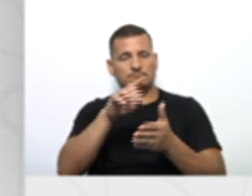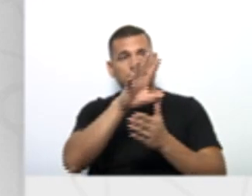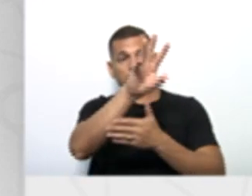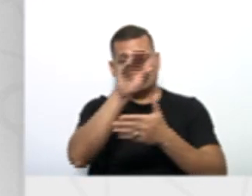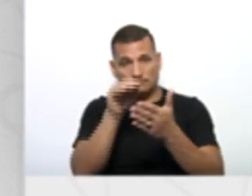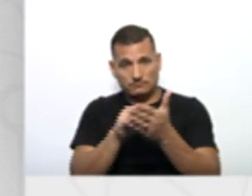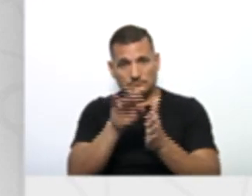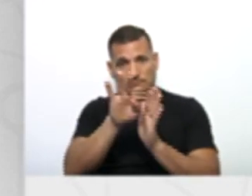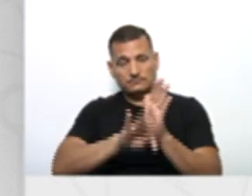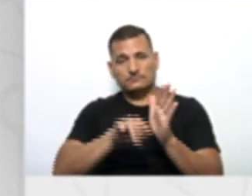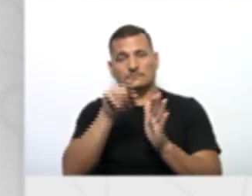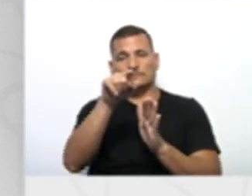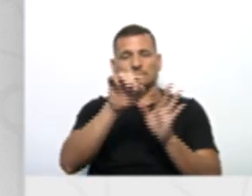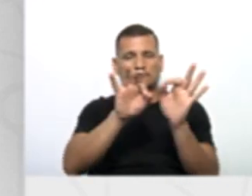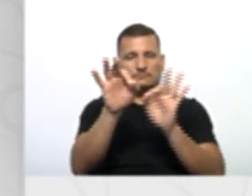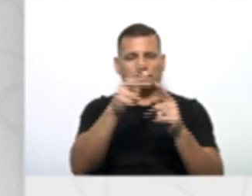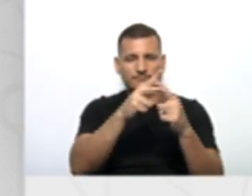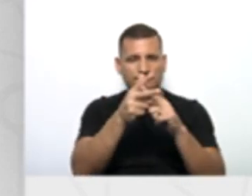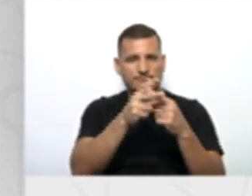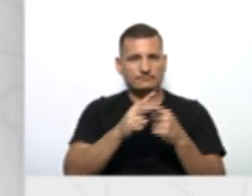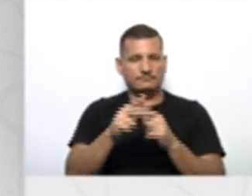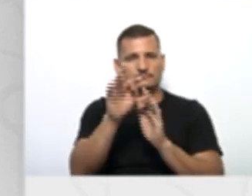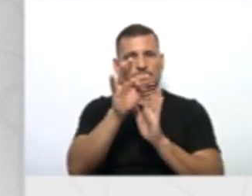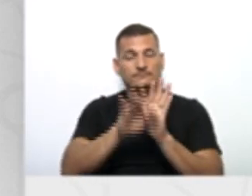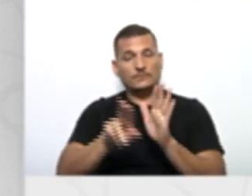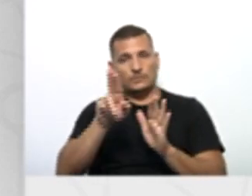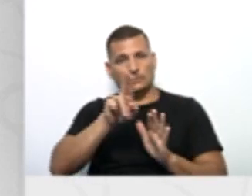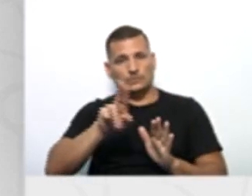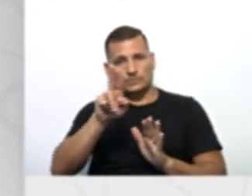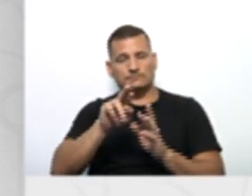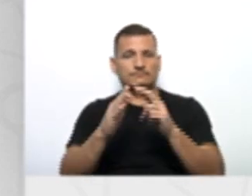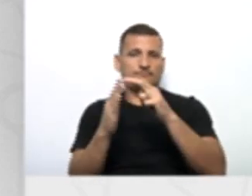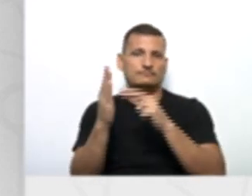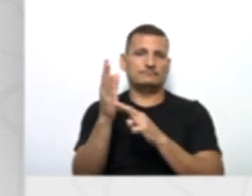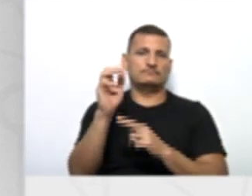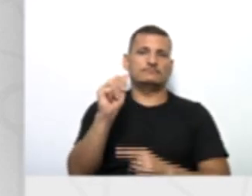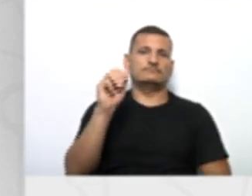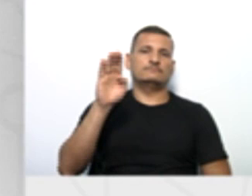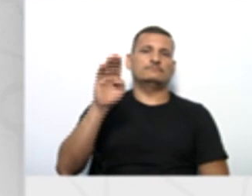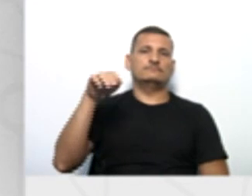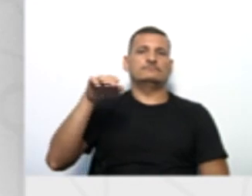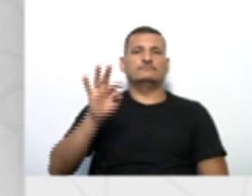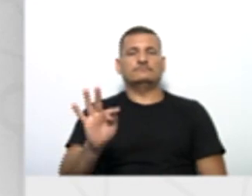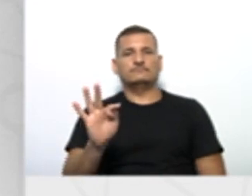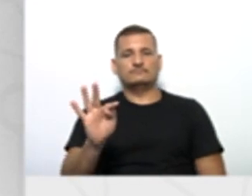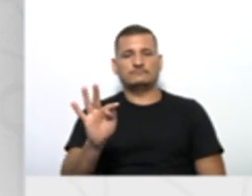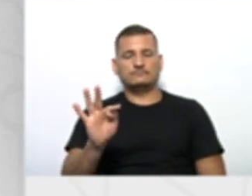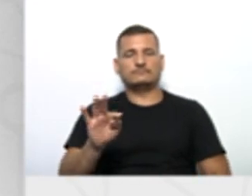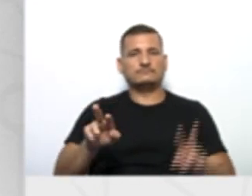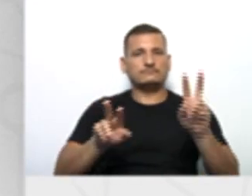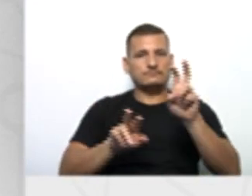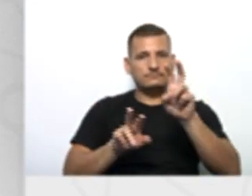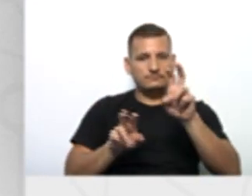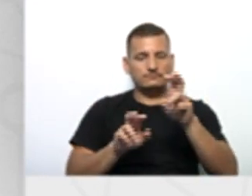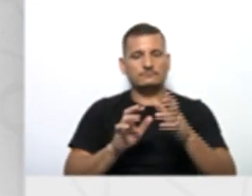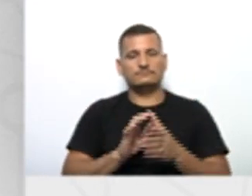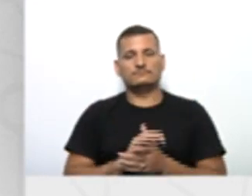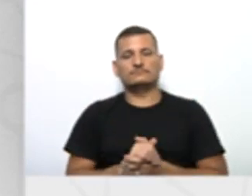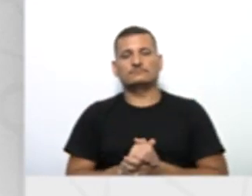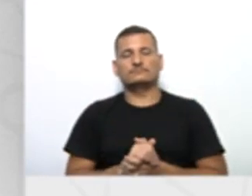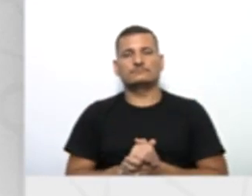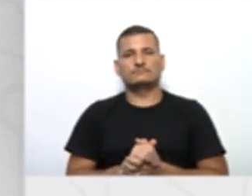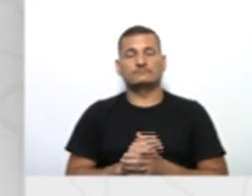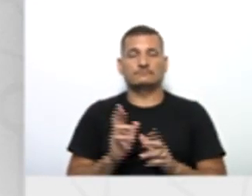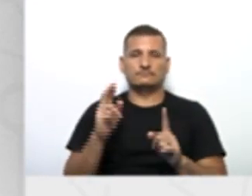vão formatá-lo, aplicando as normas que nós aprendemos aqui. As normas de citação, as normas